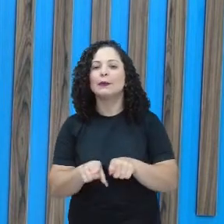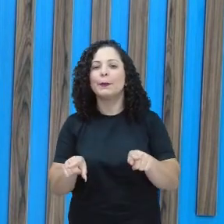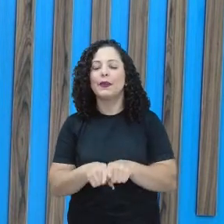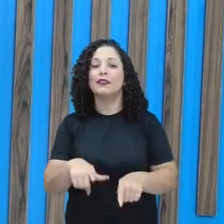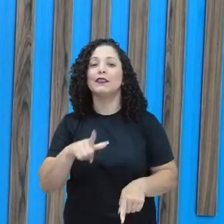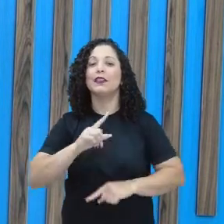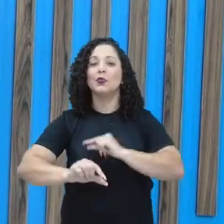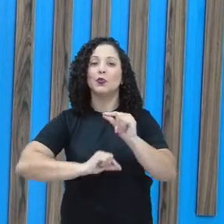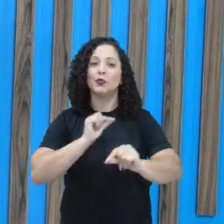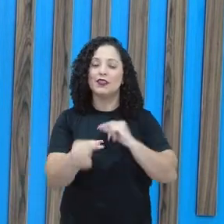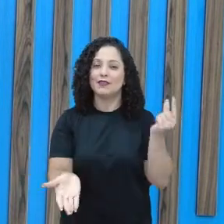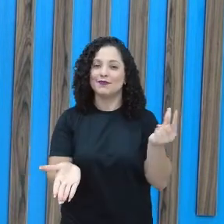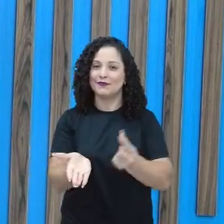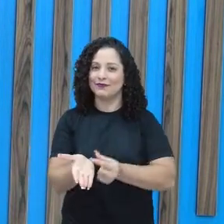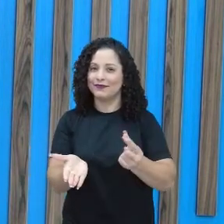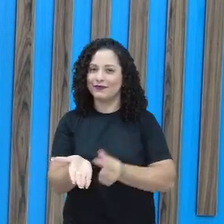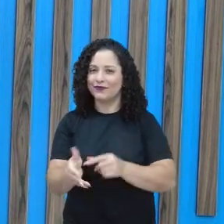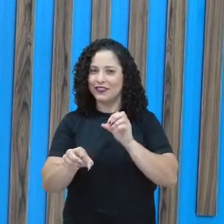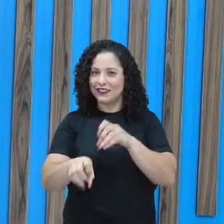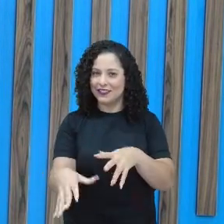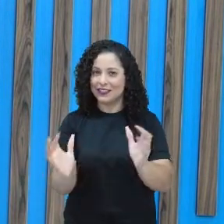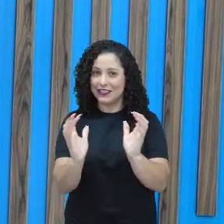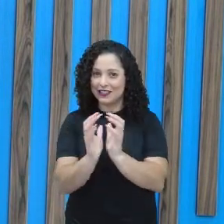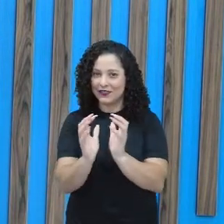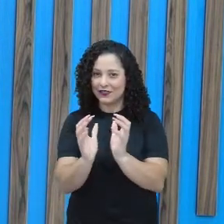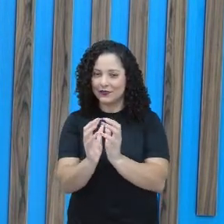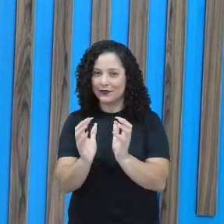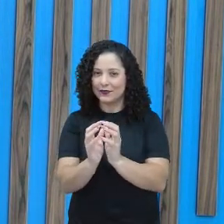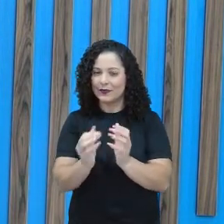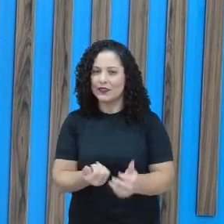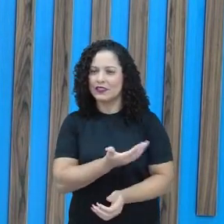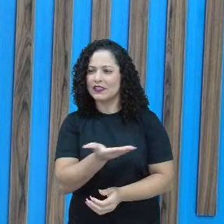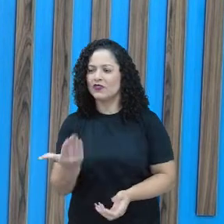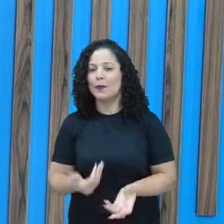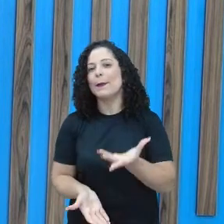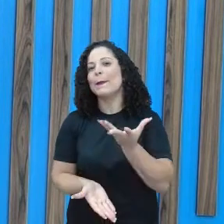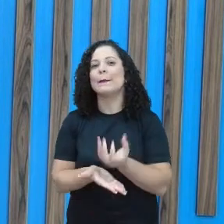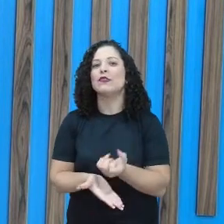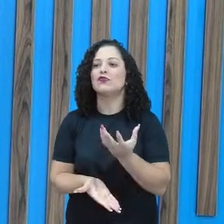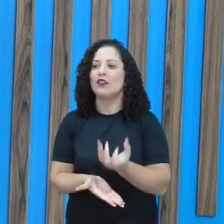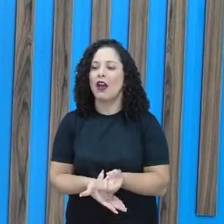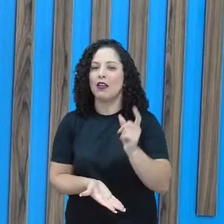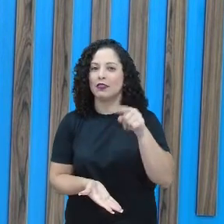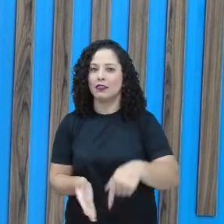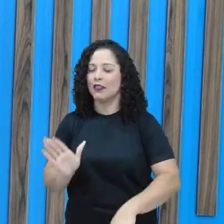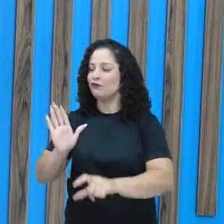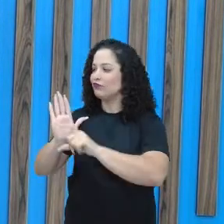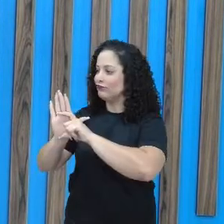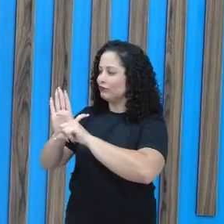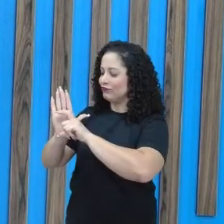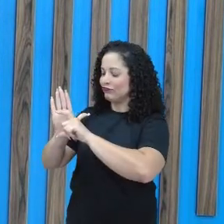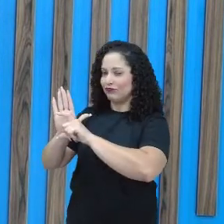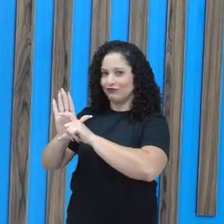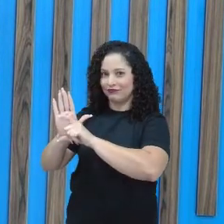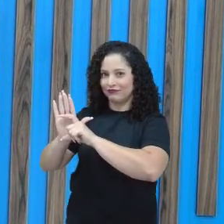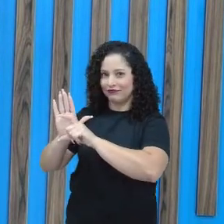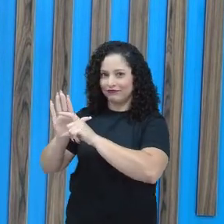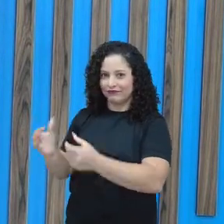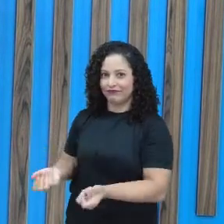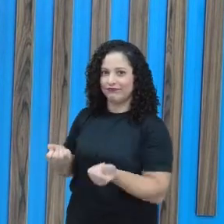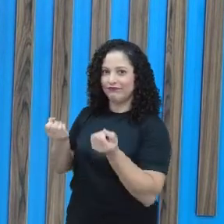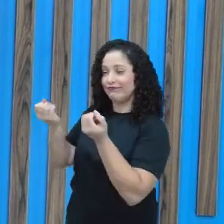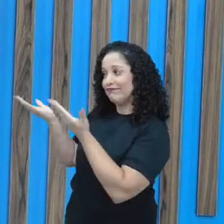o nosso aplicativo Educa Recife, que vocês podem baixar tanto pelo QR Code na tela, como